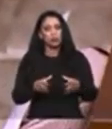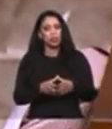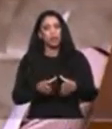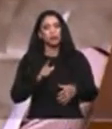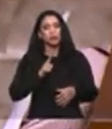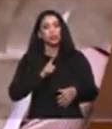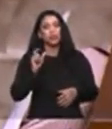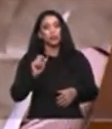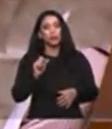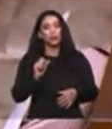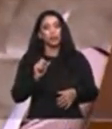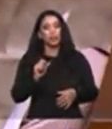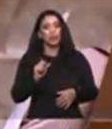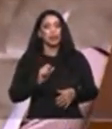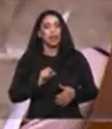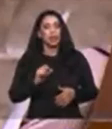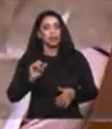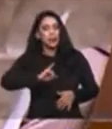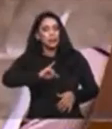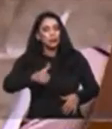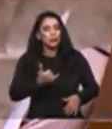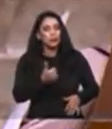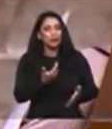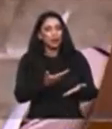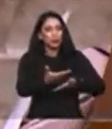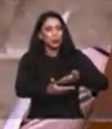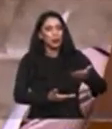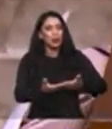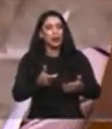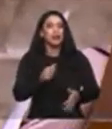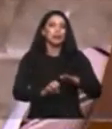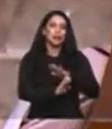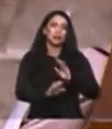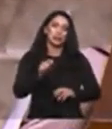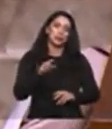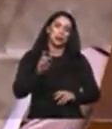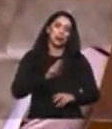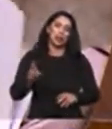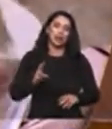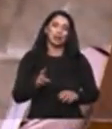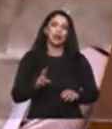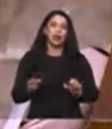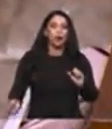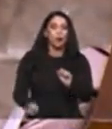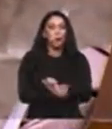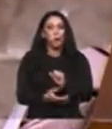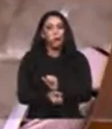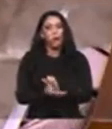prática de obtenção de vantagens indevidas no âmbito da BR Distribuidora por meio de corrupção